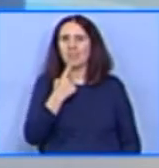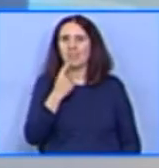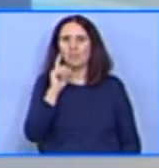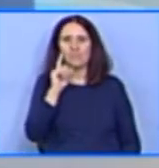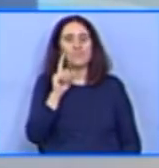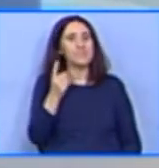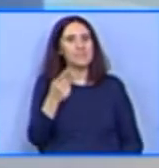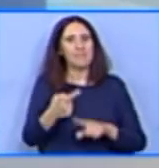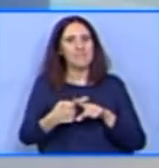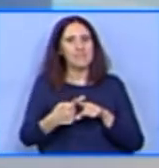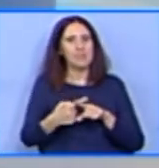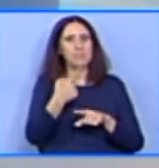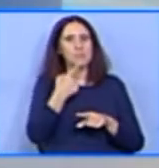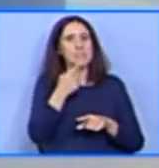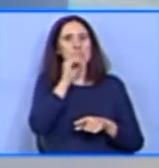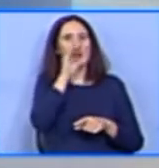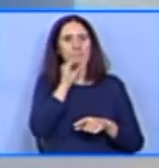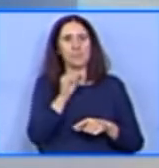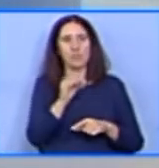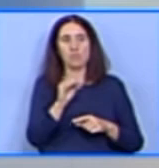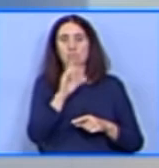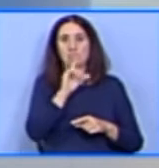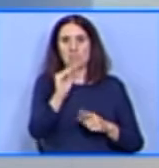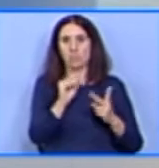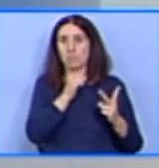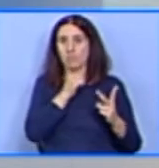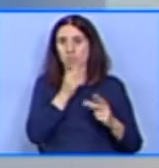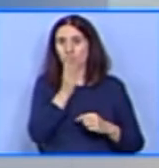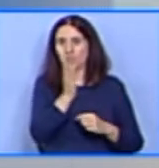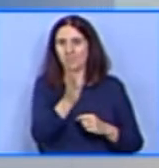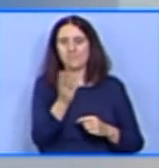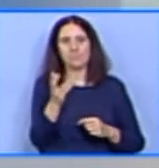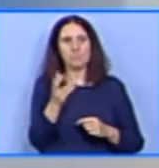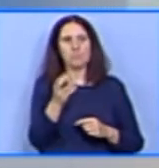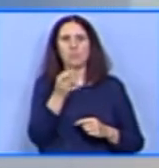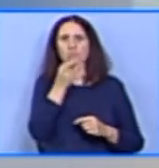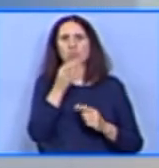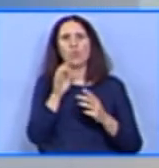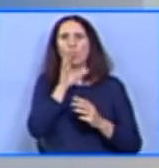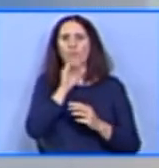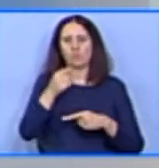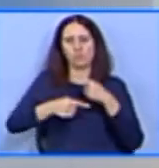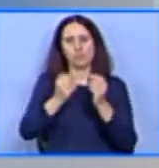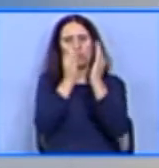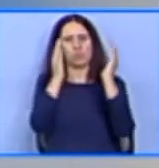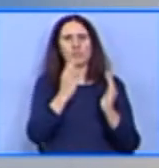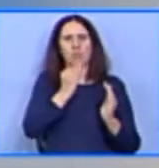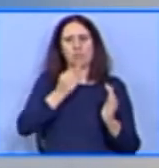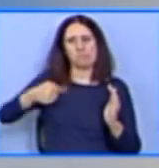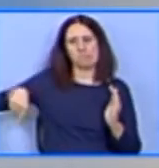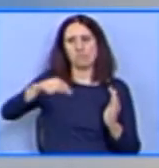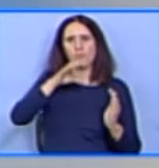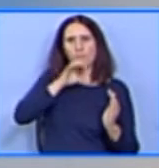perceber isto é que neste itinerário, silêncio, indiferença, como foi sublinhado, falar que só veio para os filhos de Israel, considerar que os outros não são